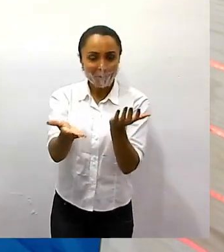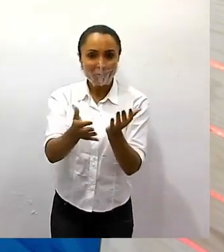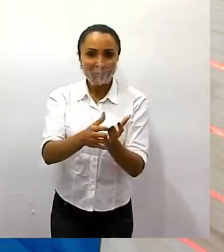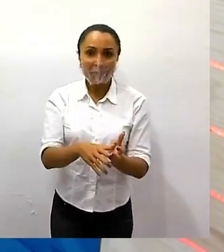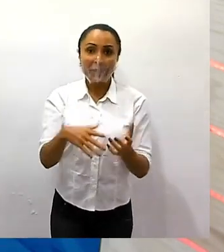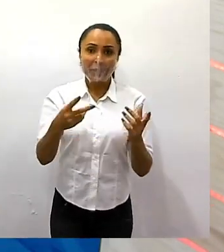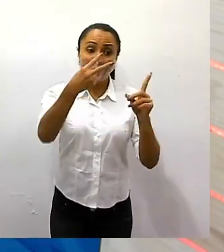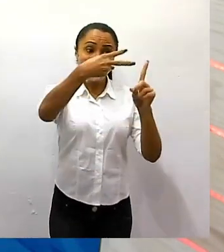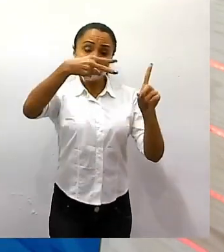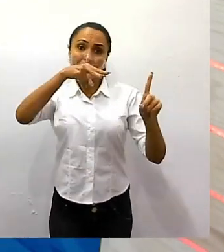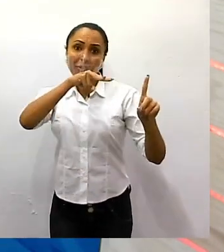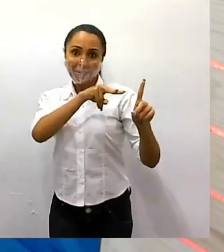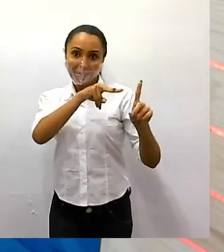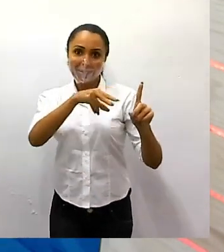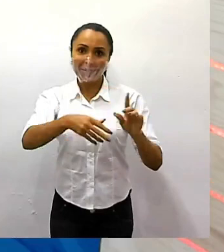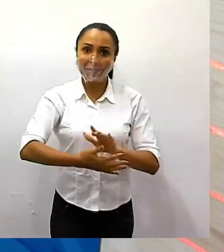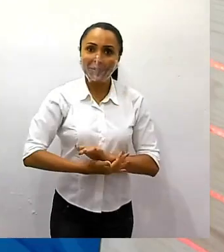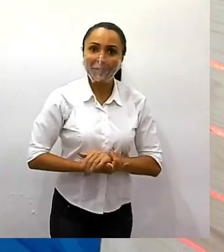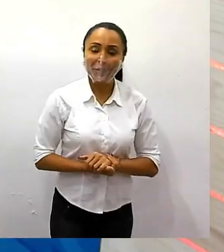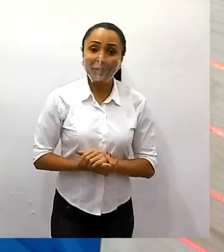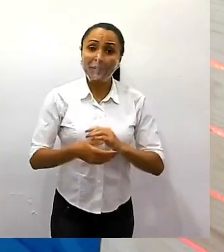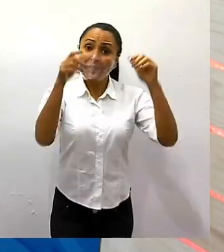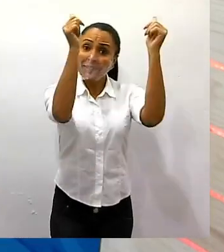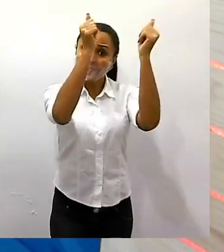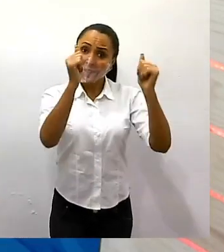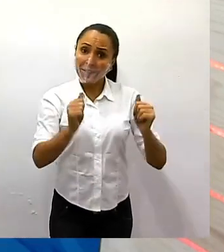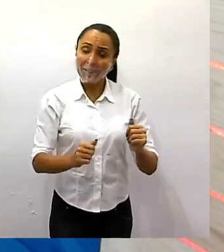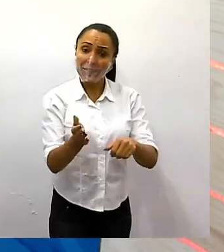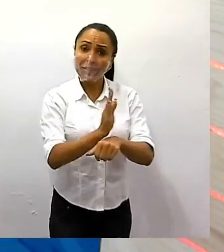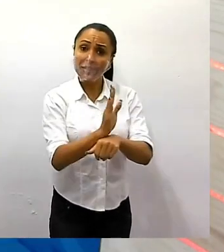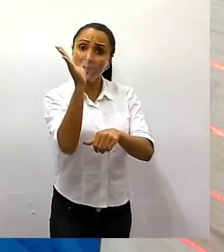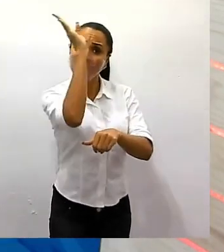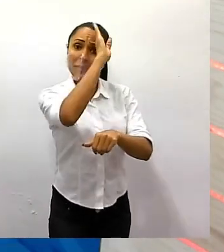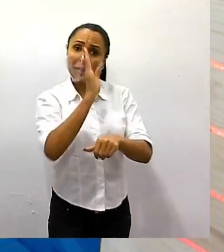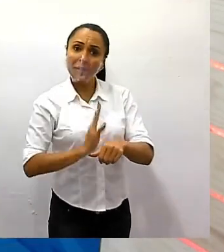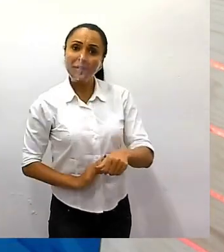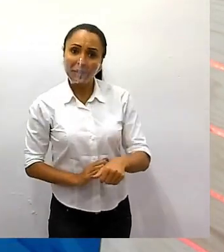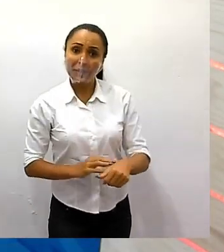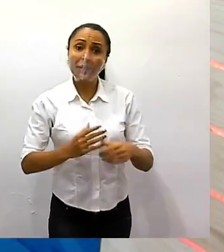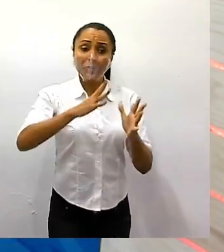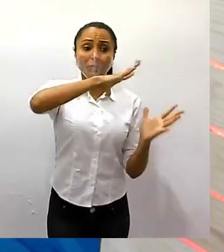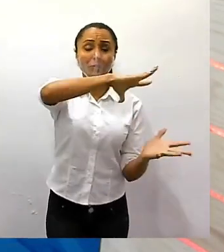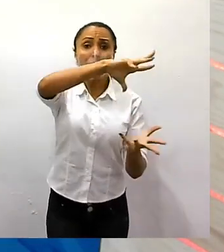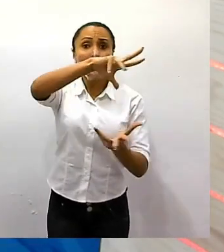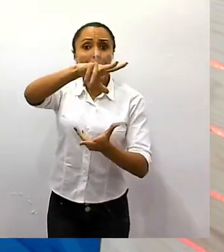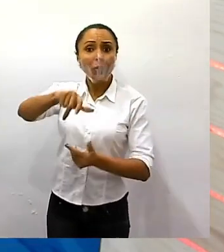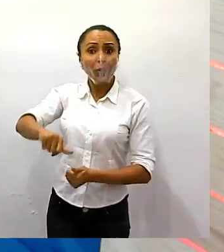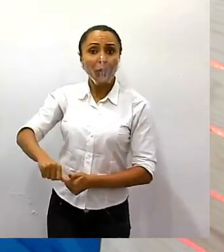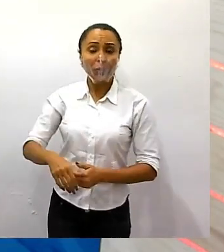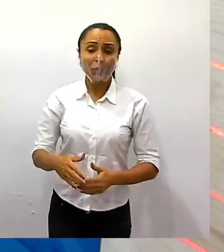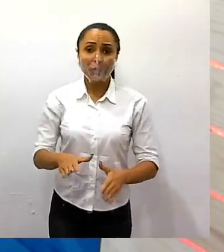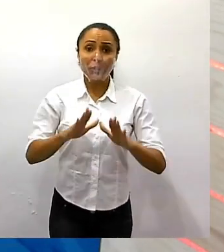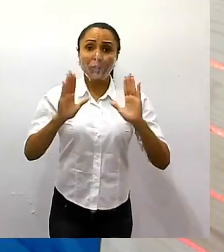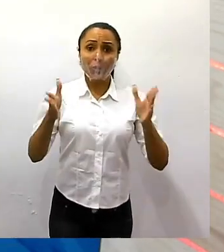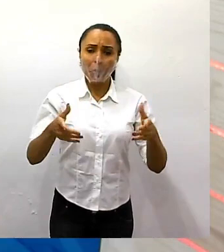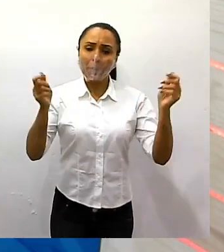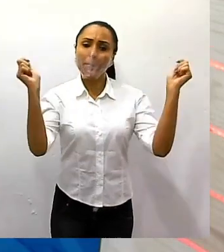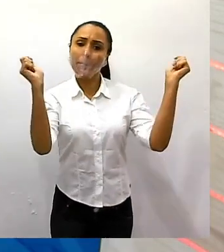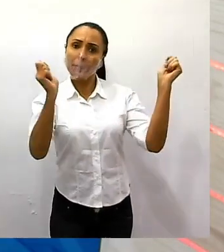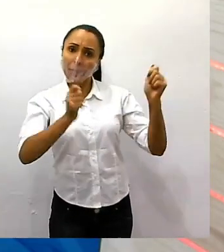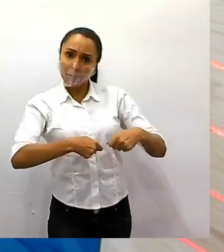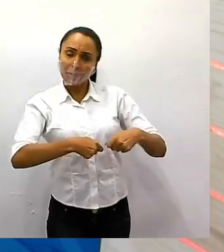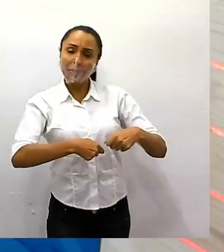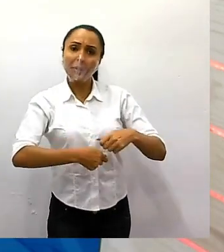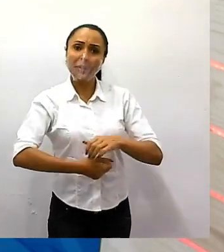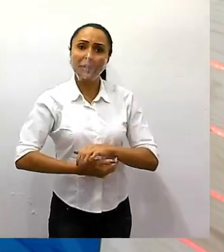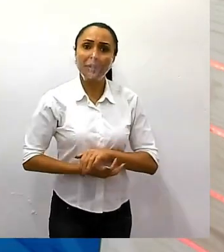se destacando, né, na arte cinematográfica brasileira e mundial, como uma das grandes potências,